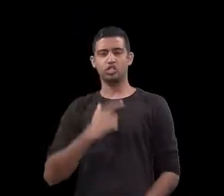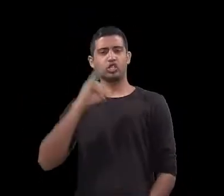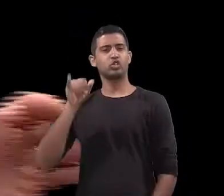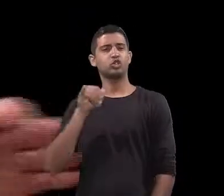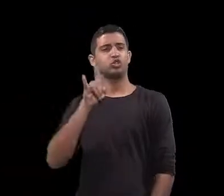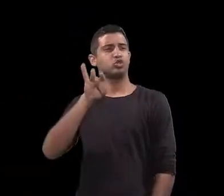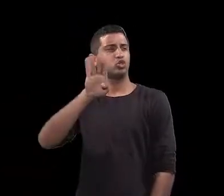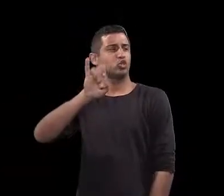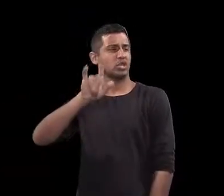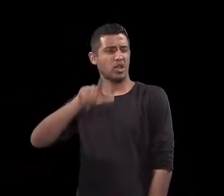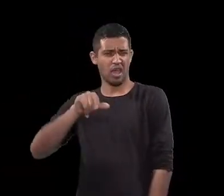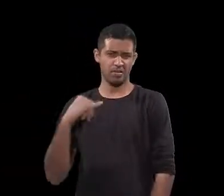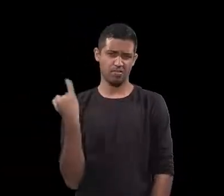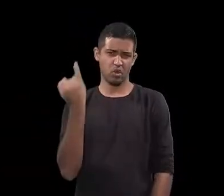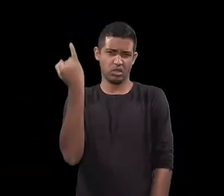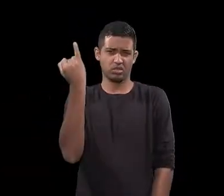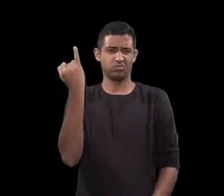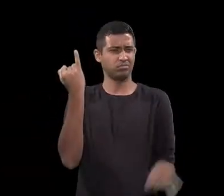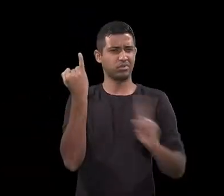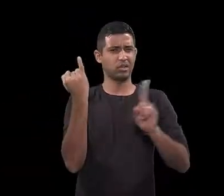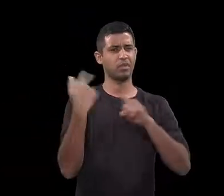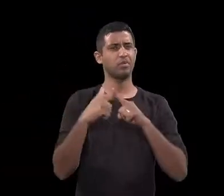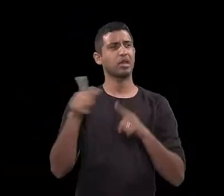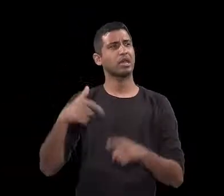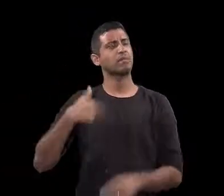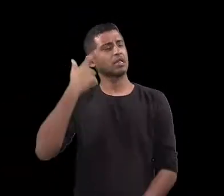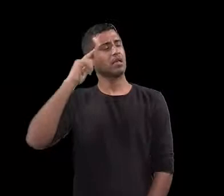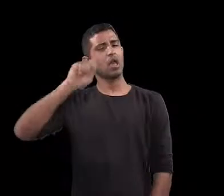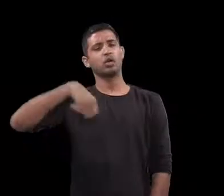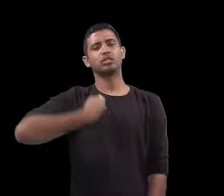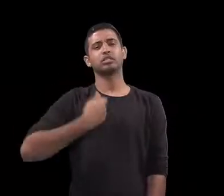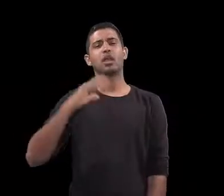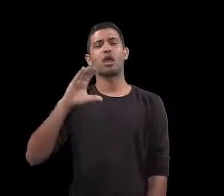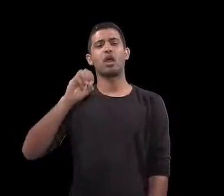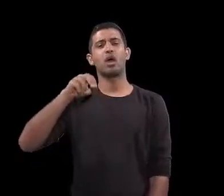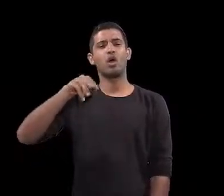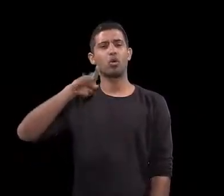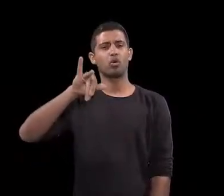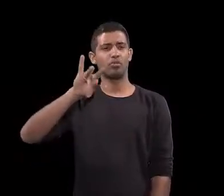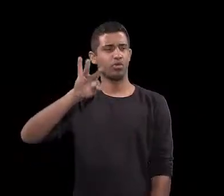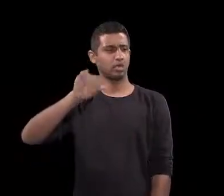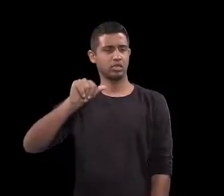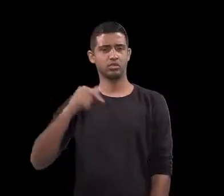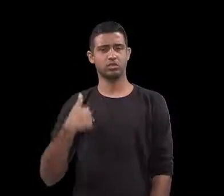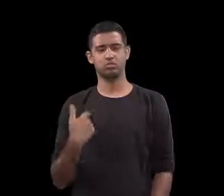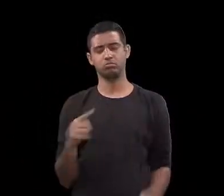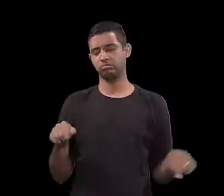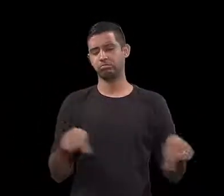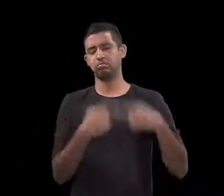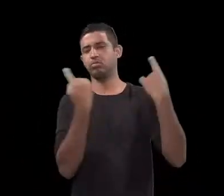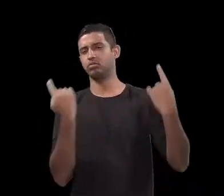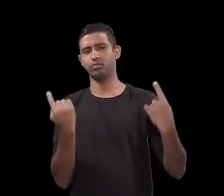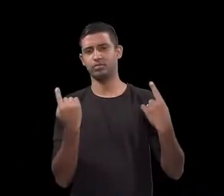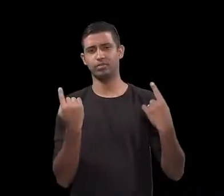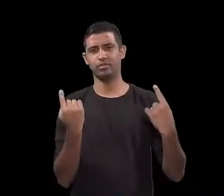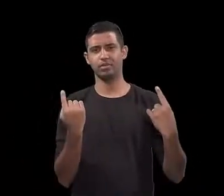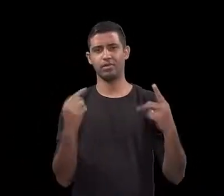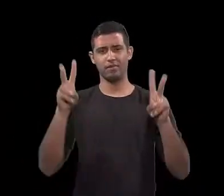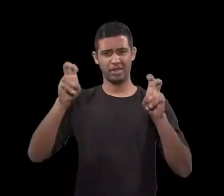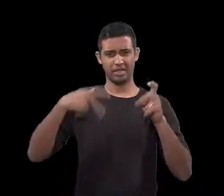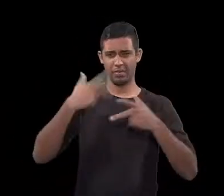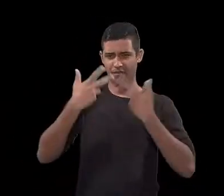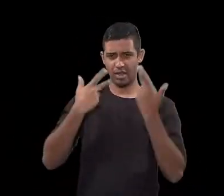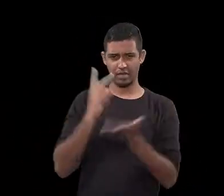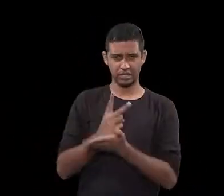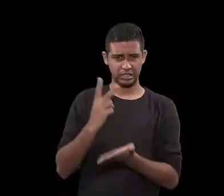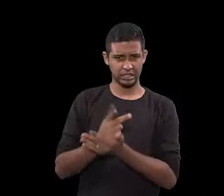judeia para ele não tinha importância nenhuma, porque ele se considerava comunista, então isso ficava como fora, não se falava